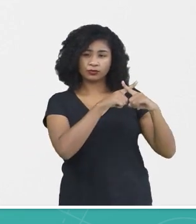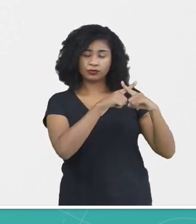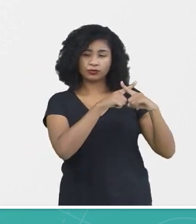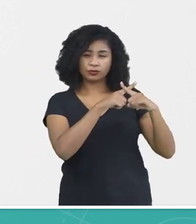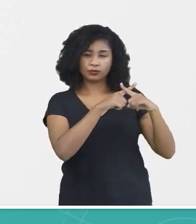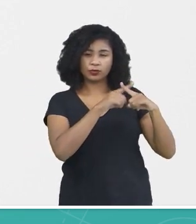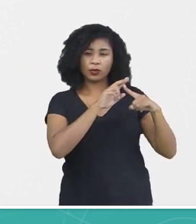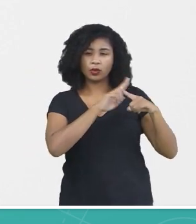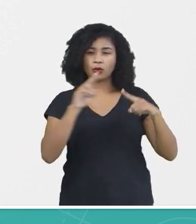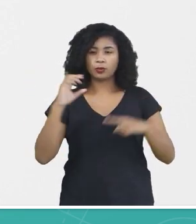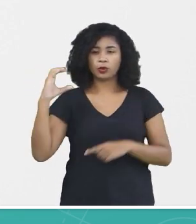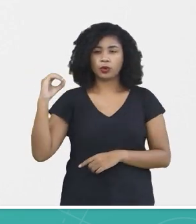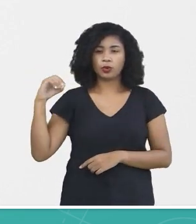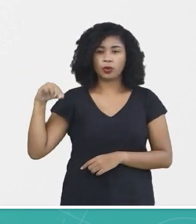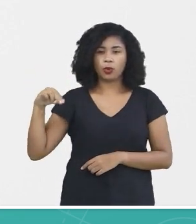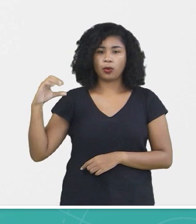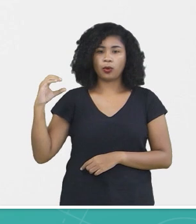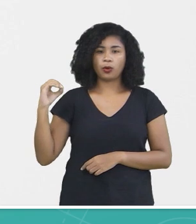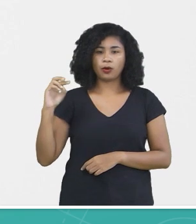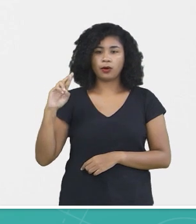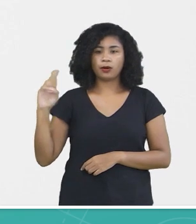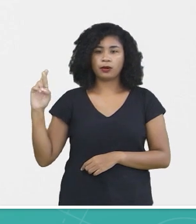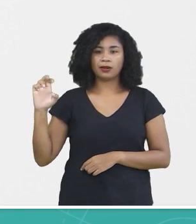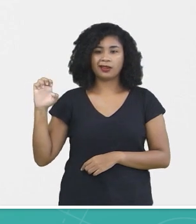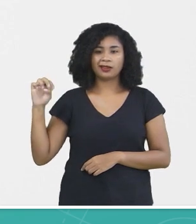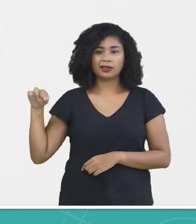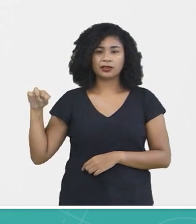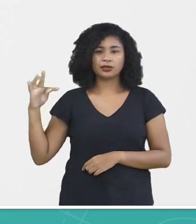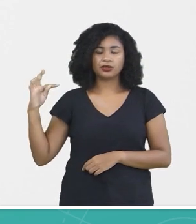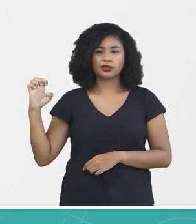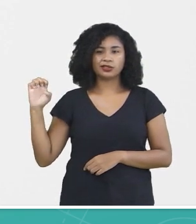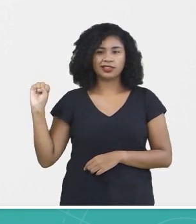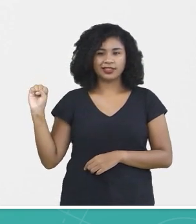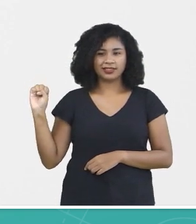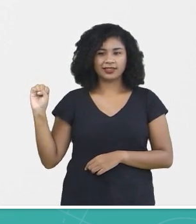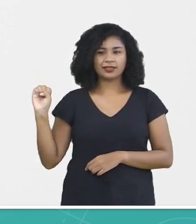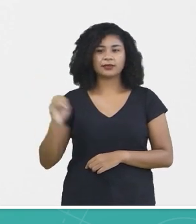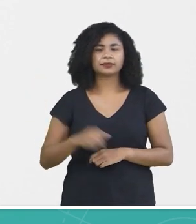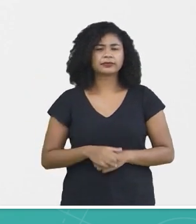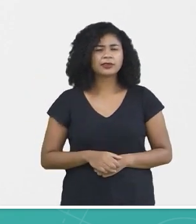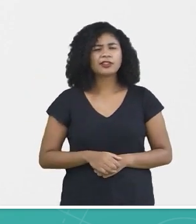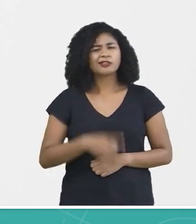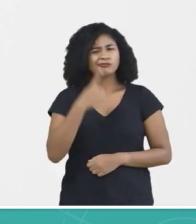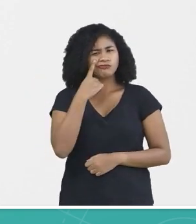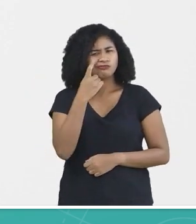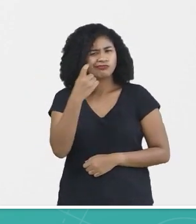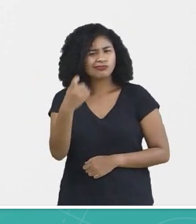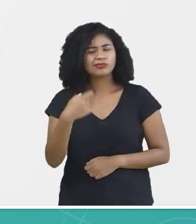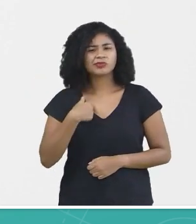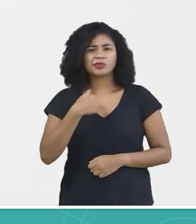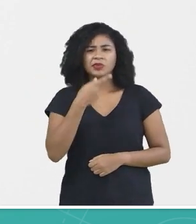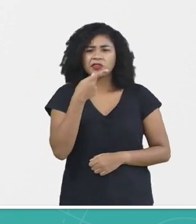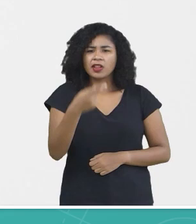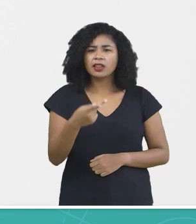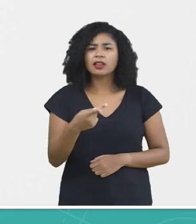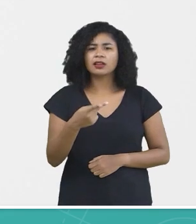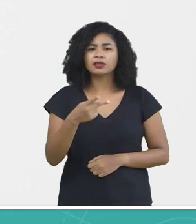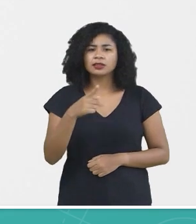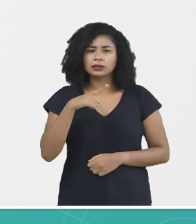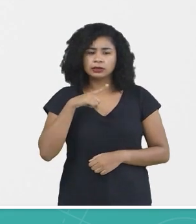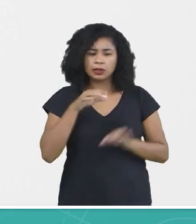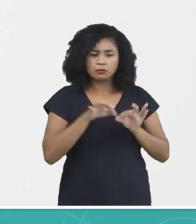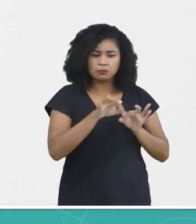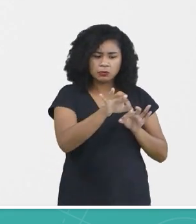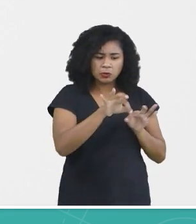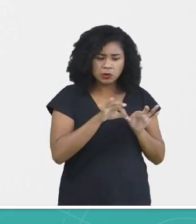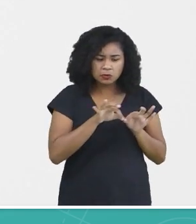concorrentes. Então, olha que interessante. Falamos aí sobre o aparelho que mede aí o ângulo,